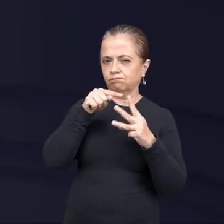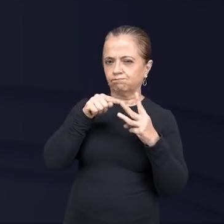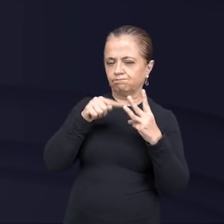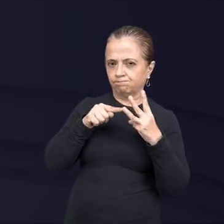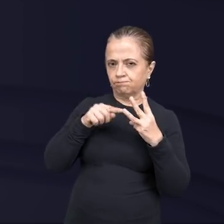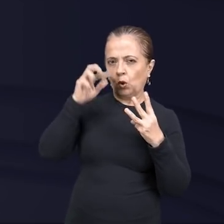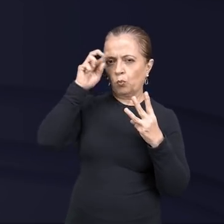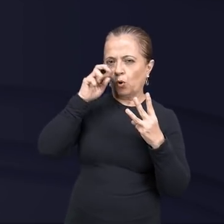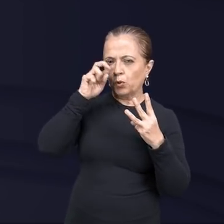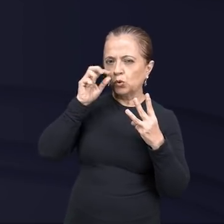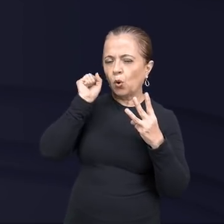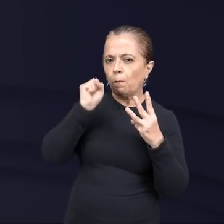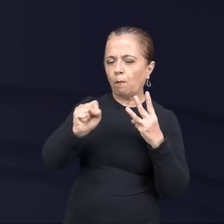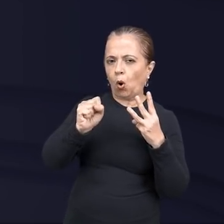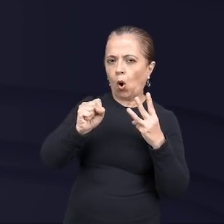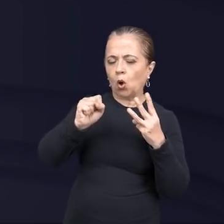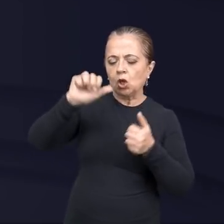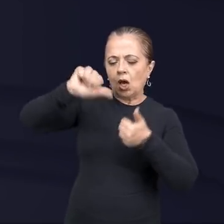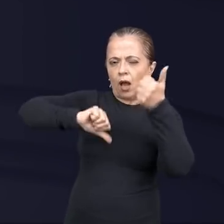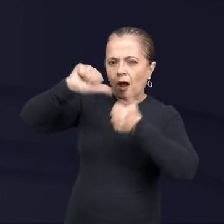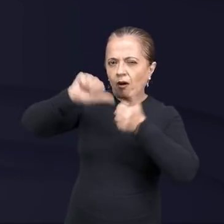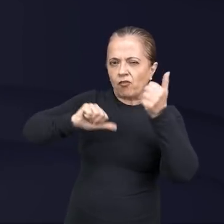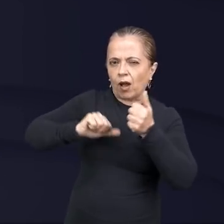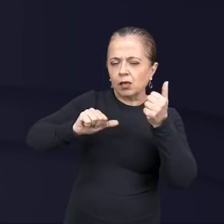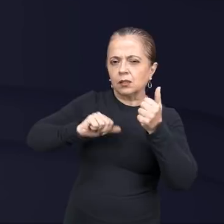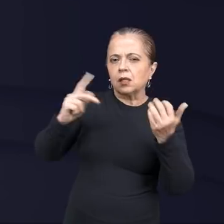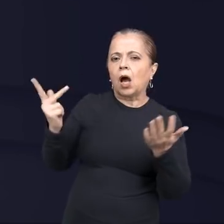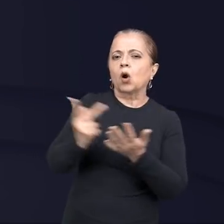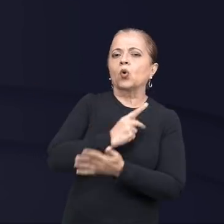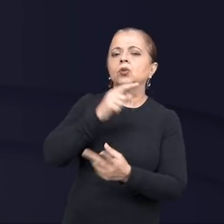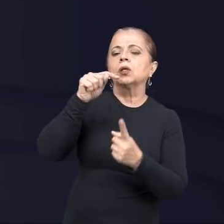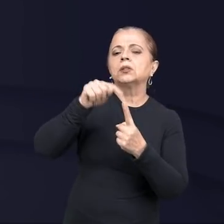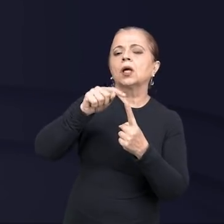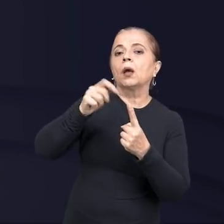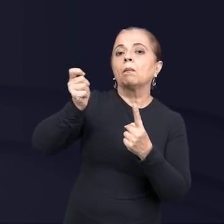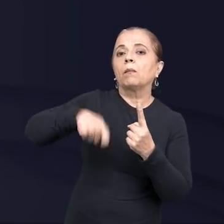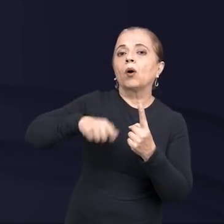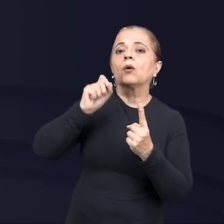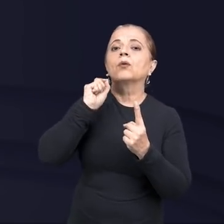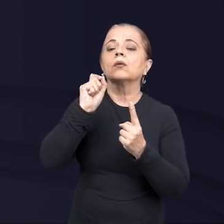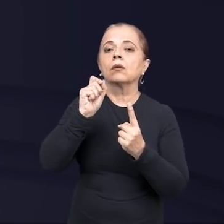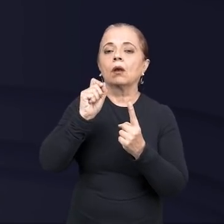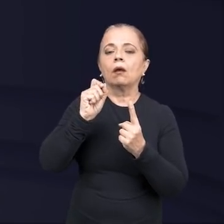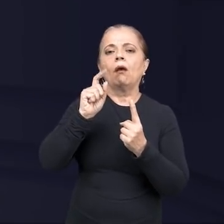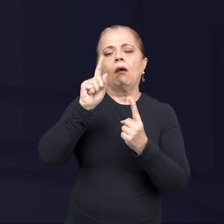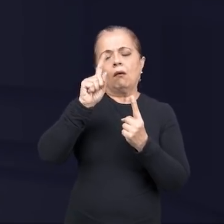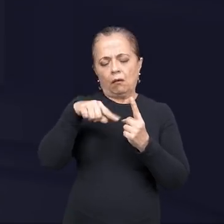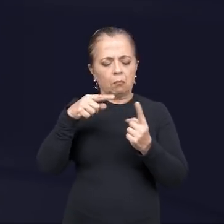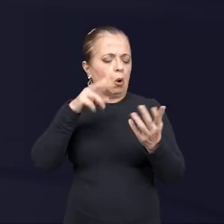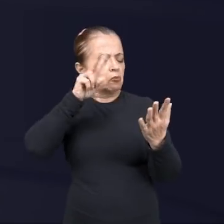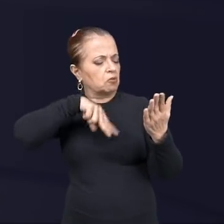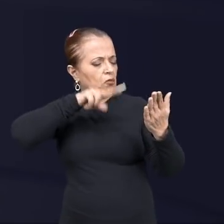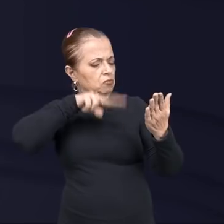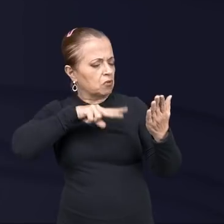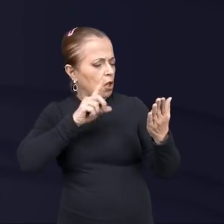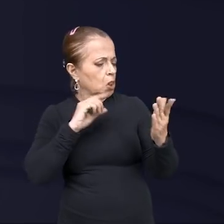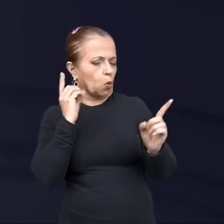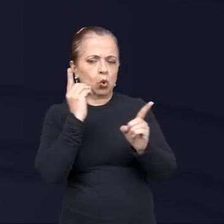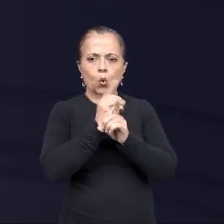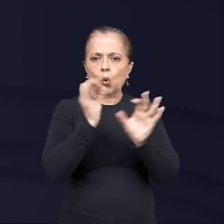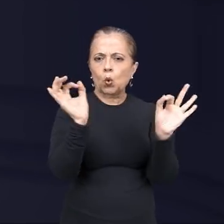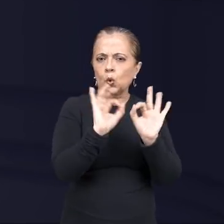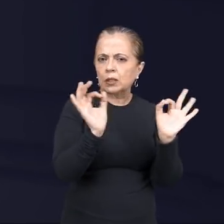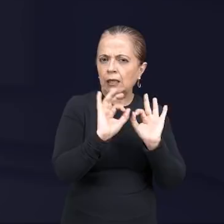pode dar a esse inquérito policial. A primeira hipótese seria um arquivamento, quando você